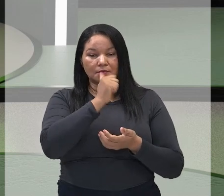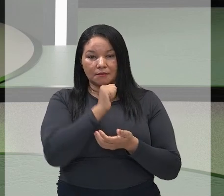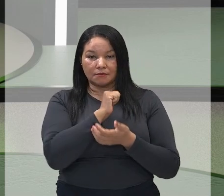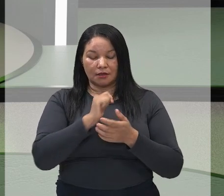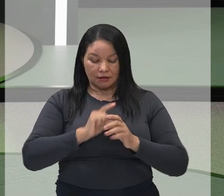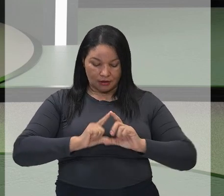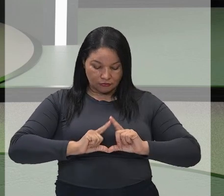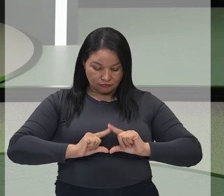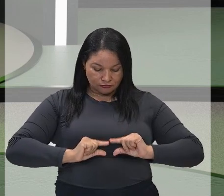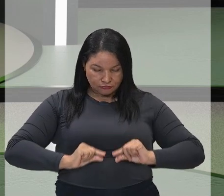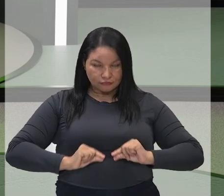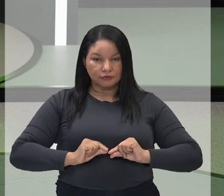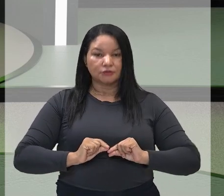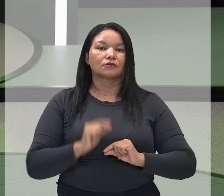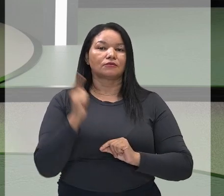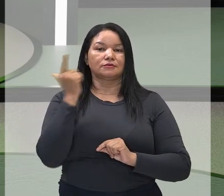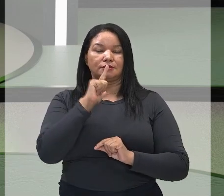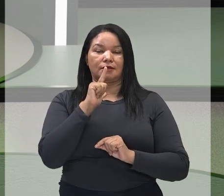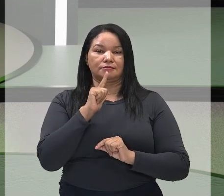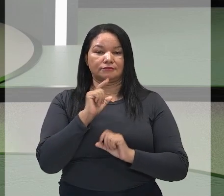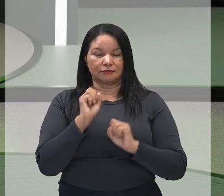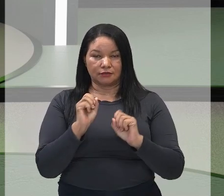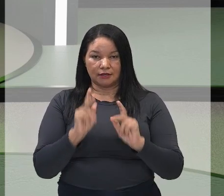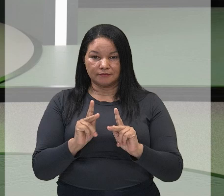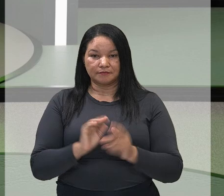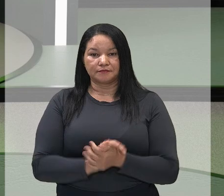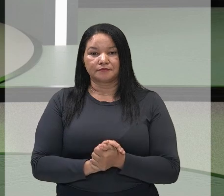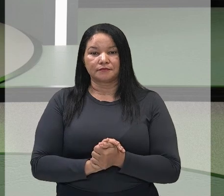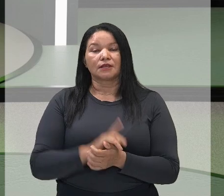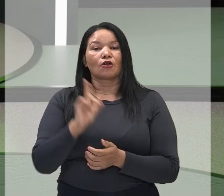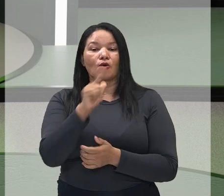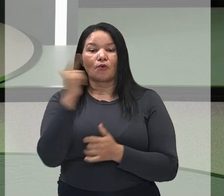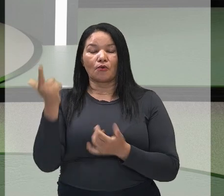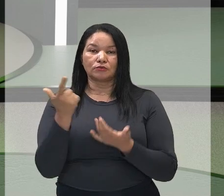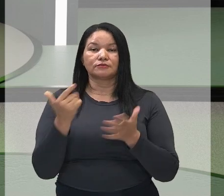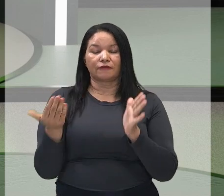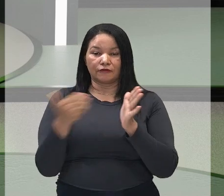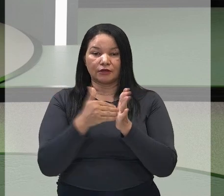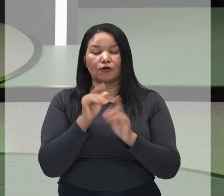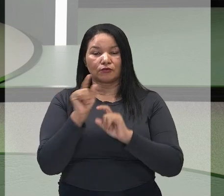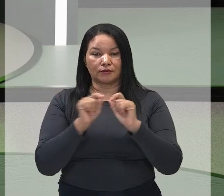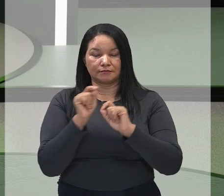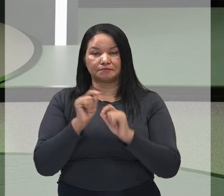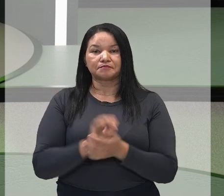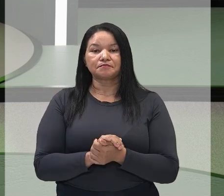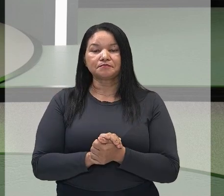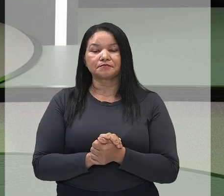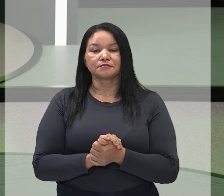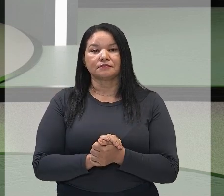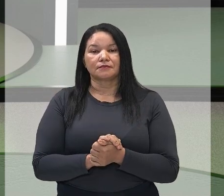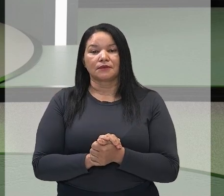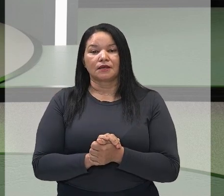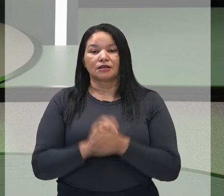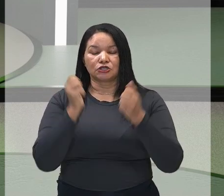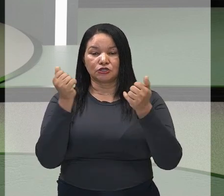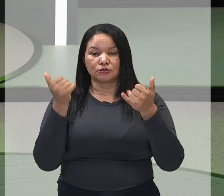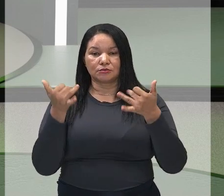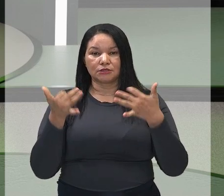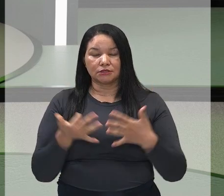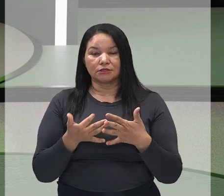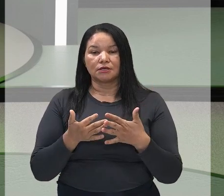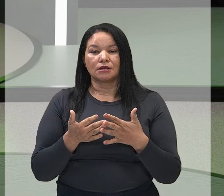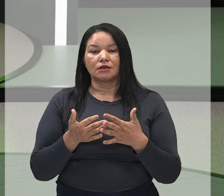nesse desconforto, certo? E a gente vai para a última parte da revisão, falar agora de como a gente